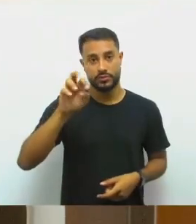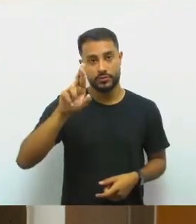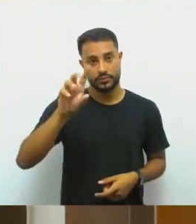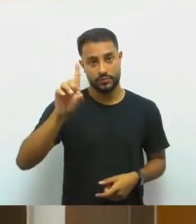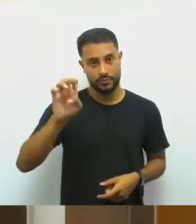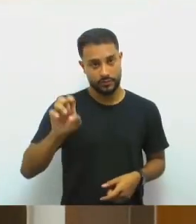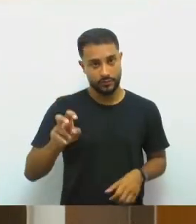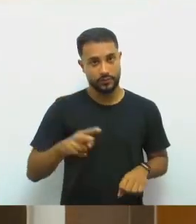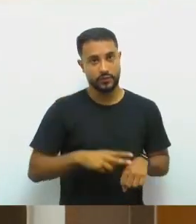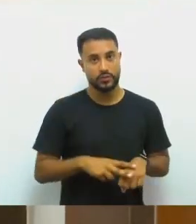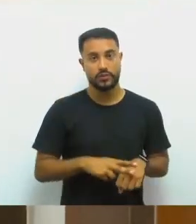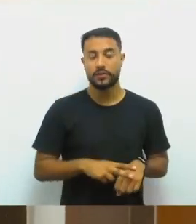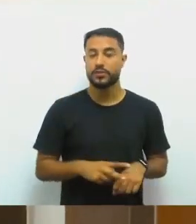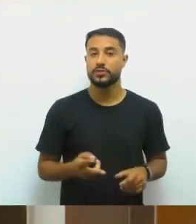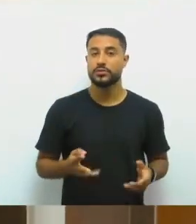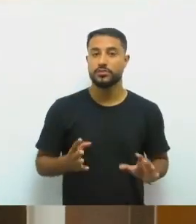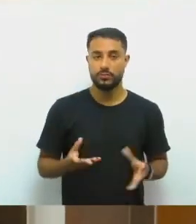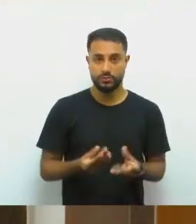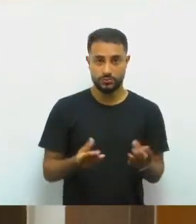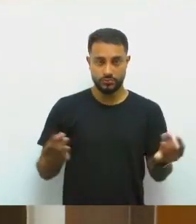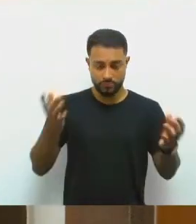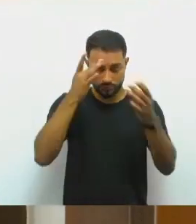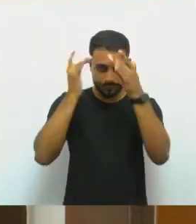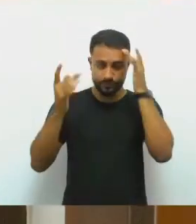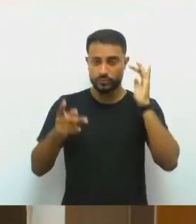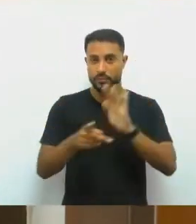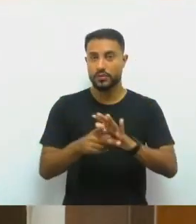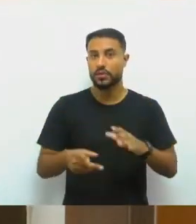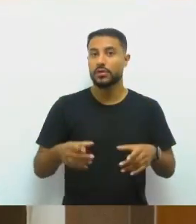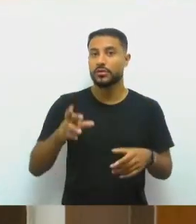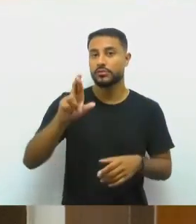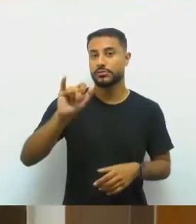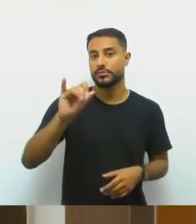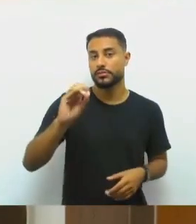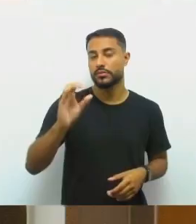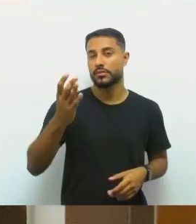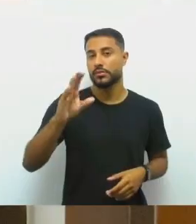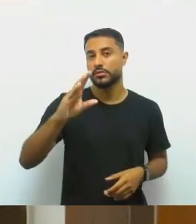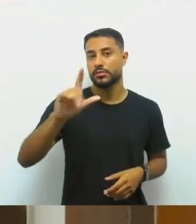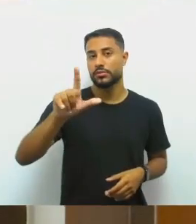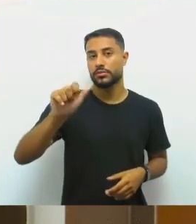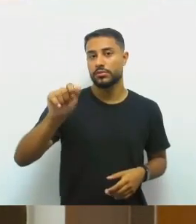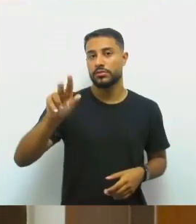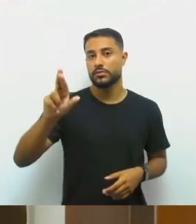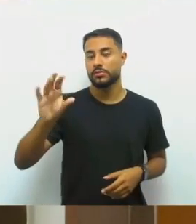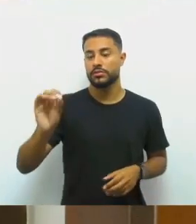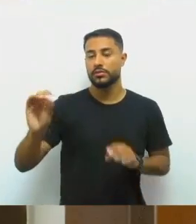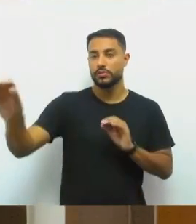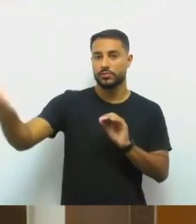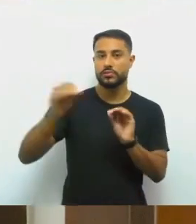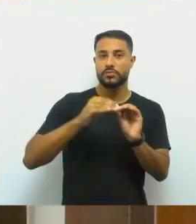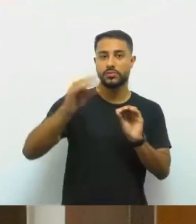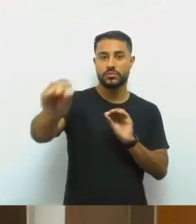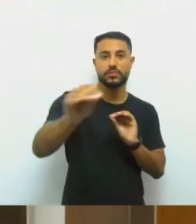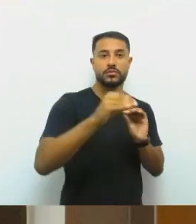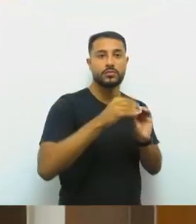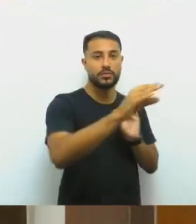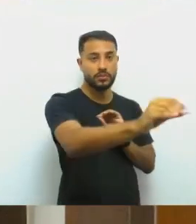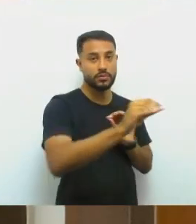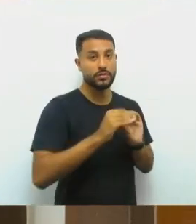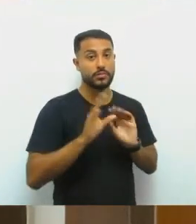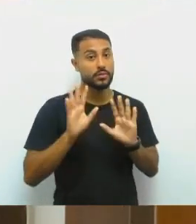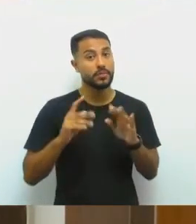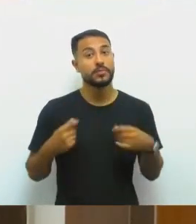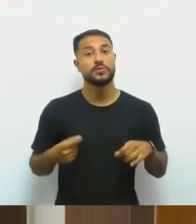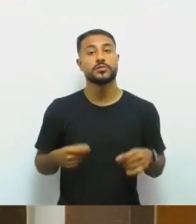de Rio Claro descem para vir até o HMJ, porque o nosso hospital é referência. Mas a gente precisa ter uma humanização melhor na HMJ.